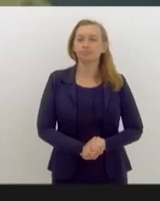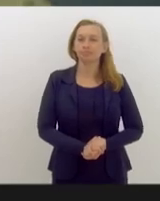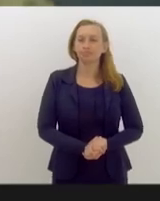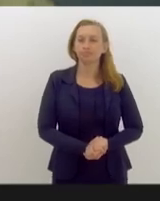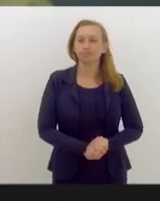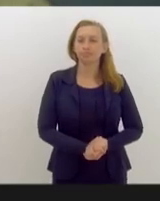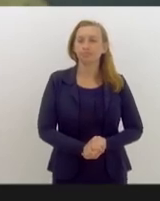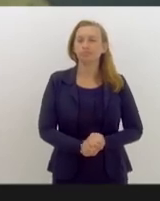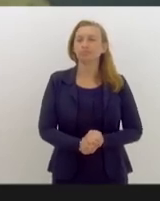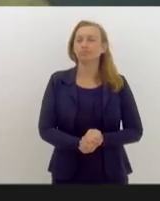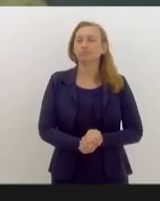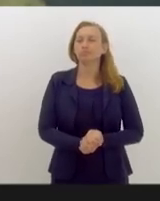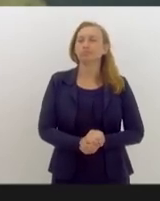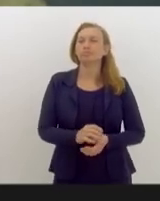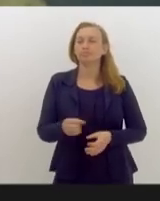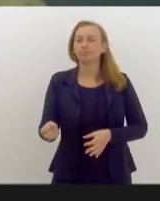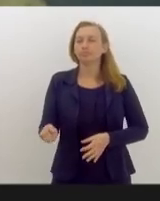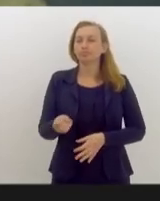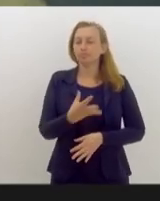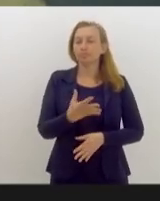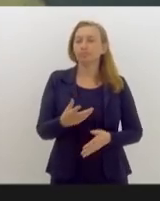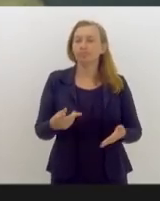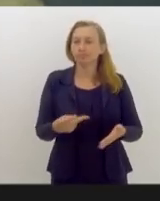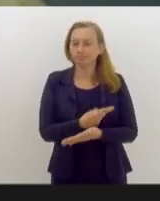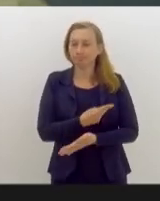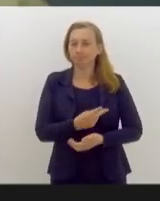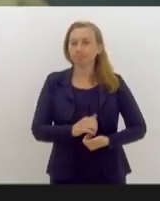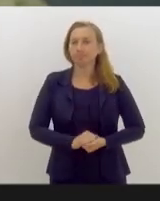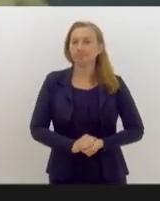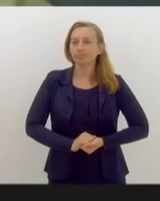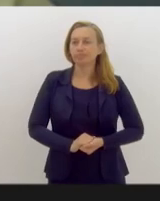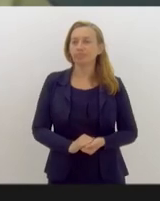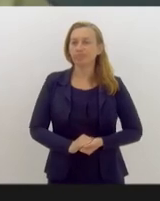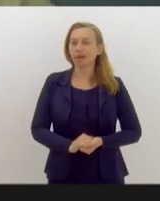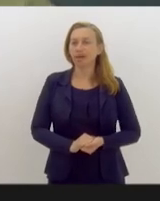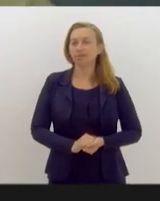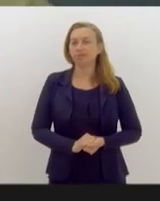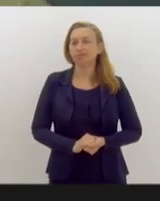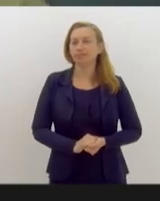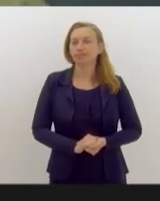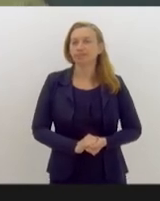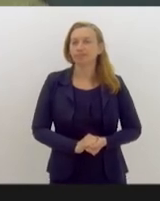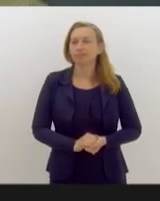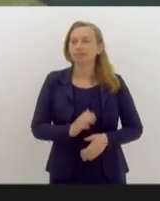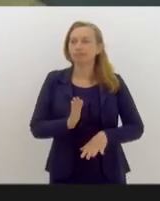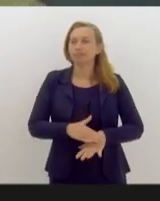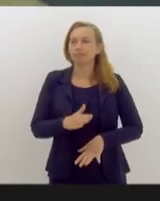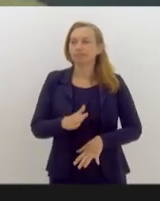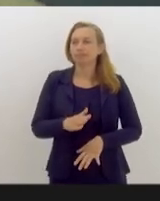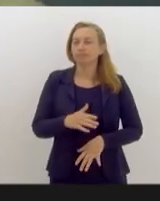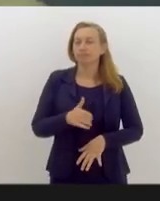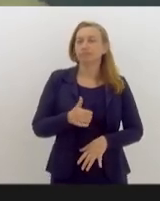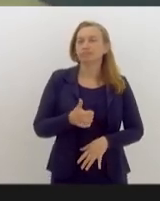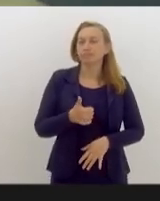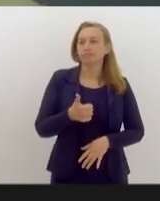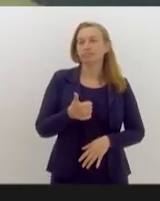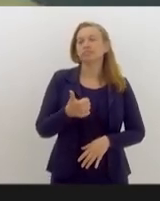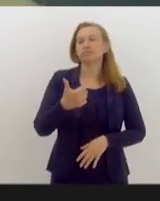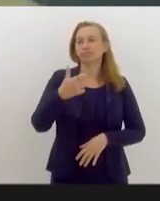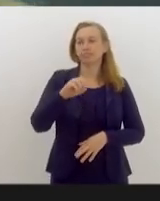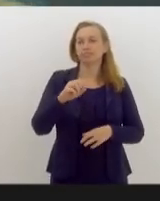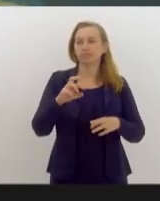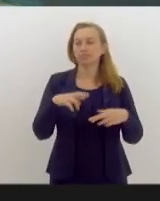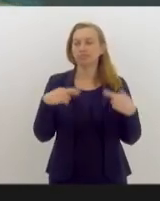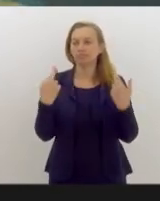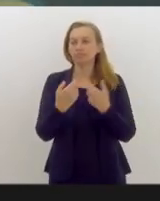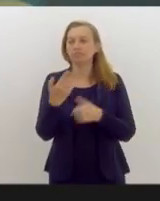da medida provisória do novo, que surgiu o novo ensino médio. Eu acompanhei as mais de 10 audiências públicas no Congresso Nacional,